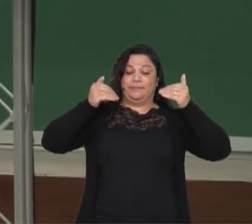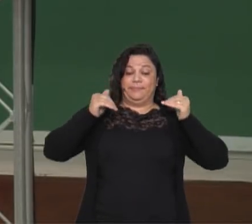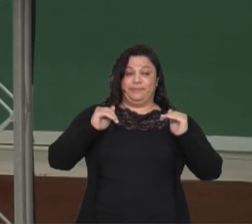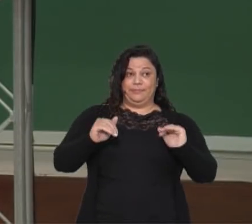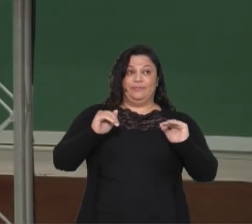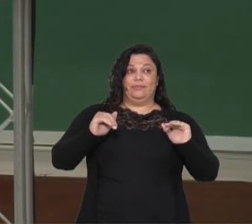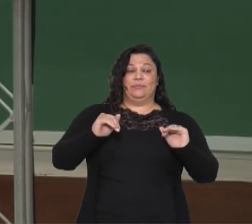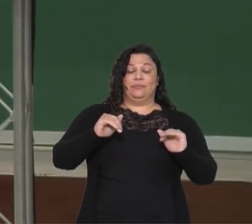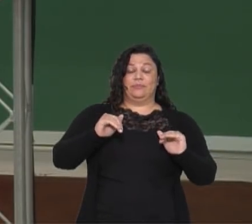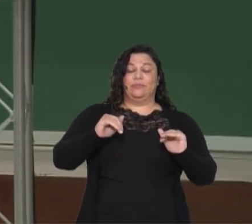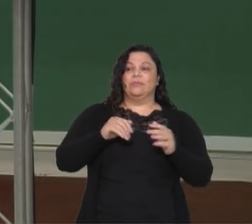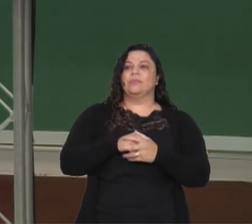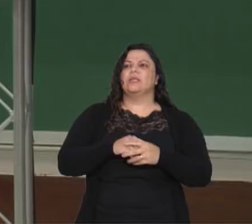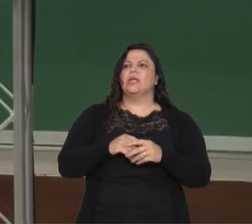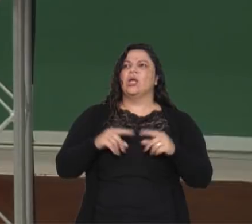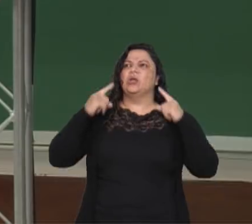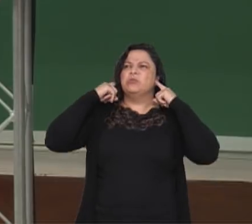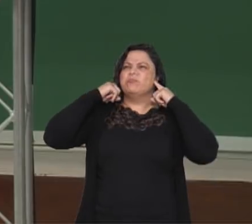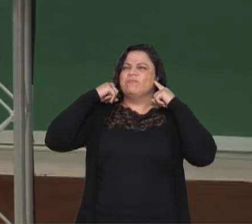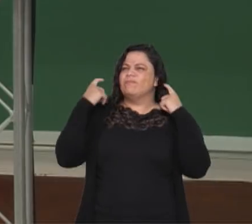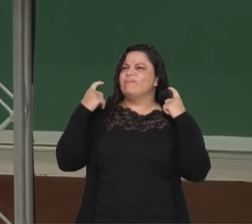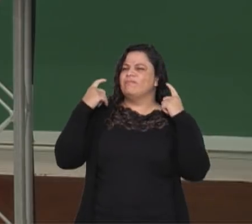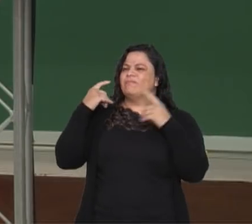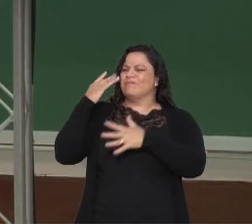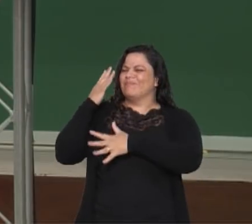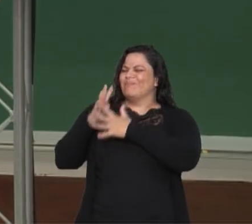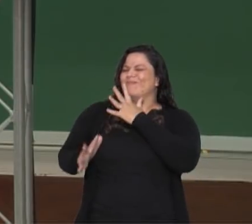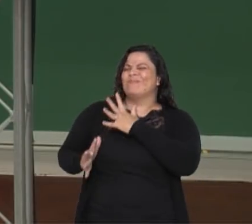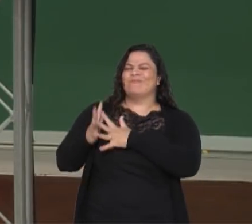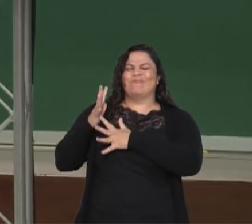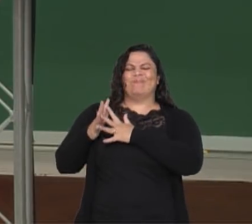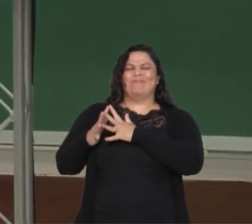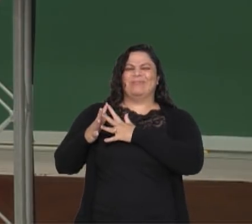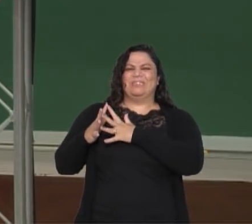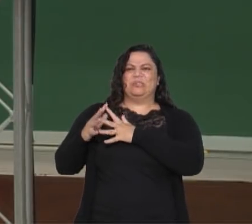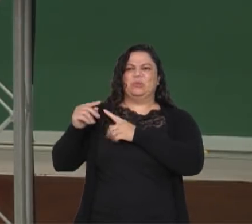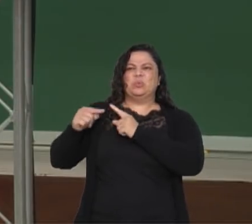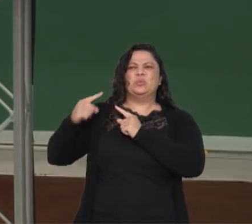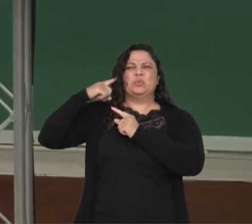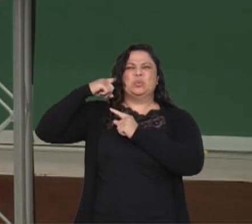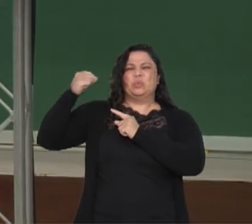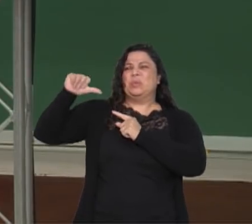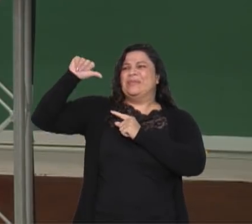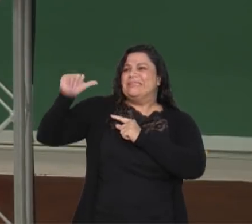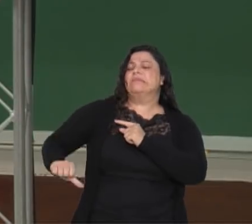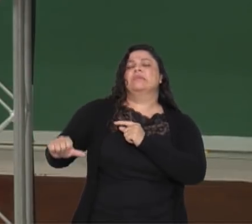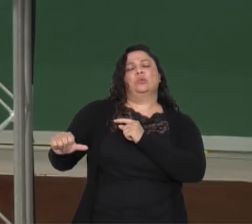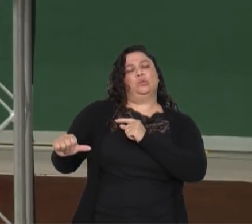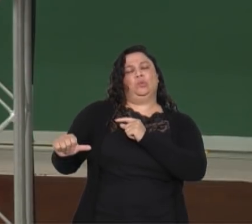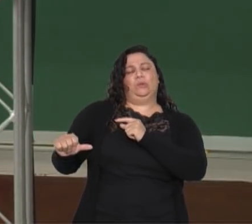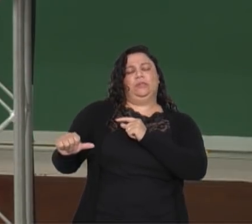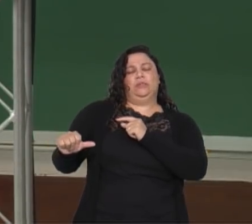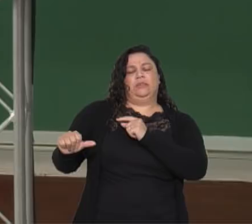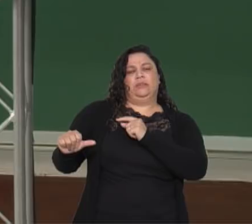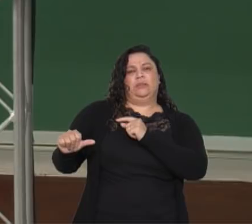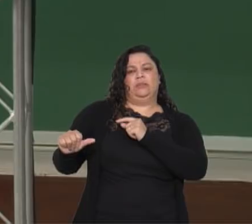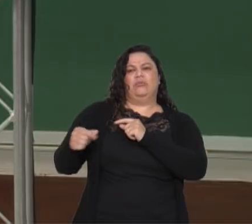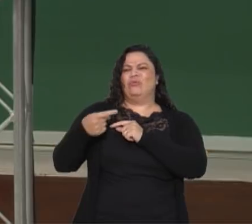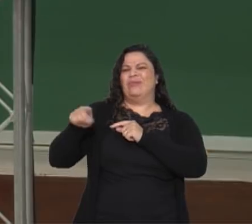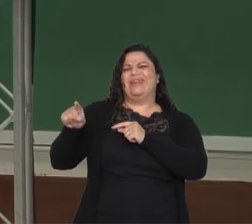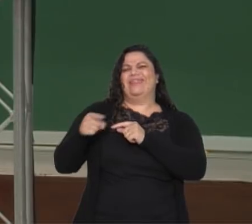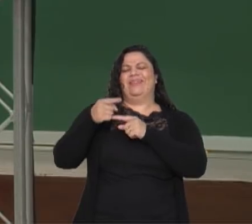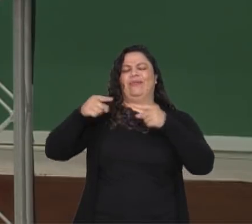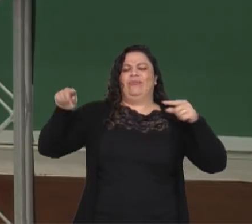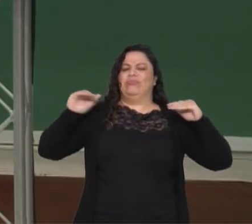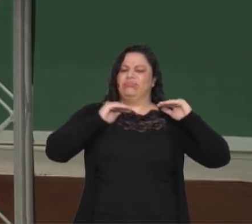seria dissonância, seria quando o som ele não é tão harmonioso assim. Só que isso é complicado porque muda de época para época. Aquilo